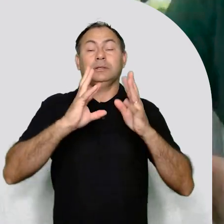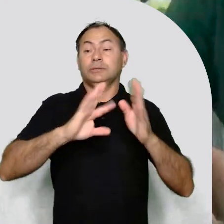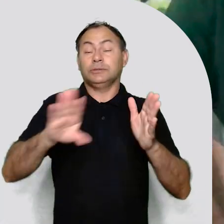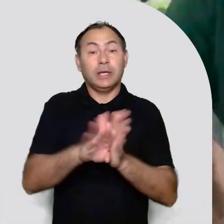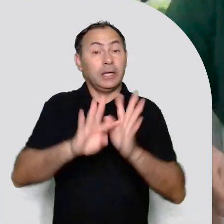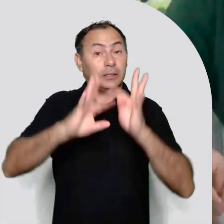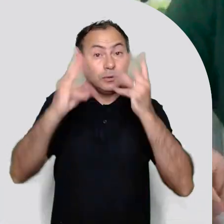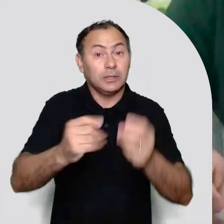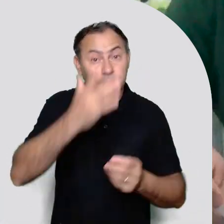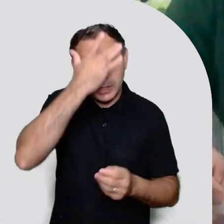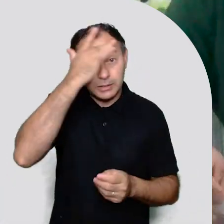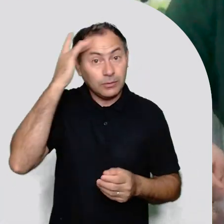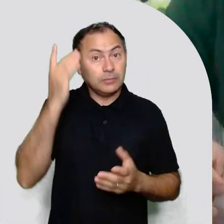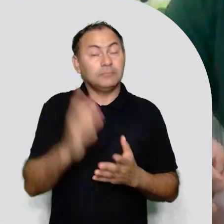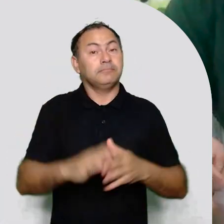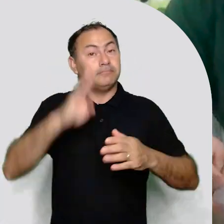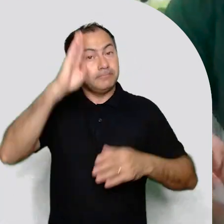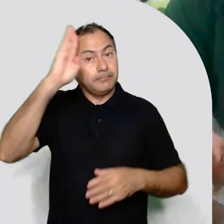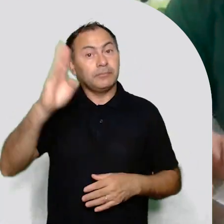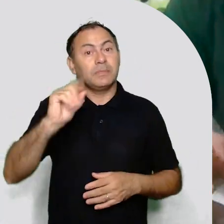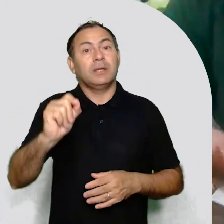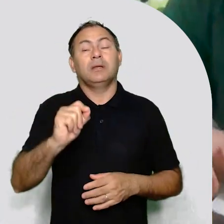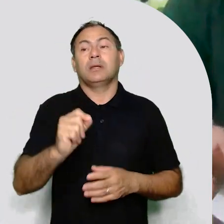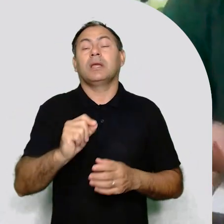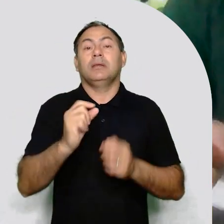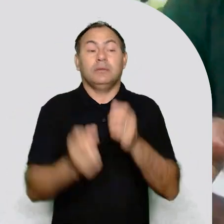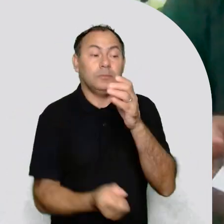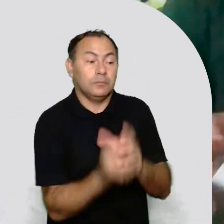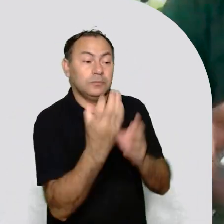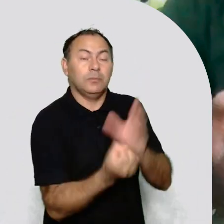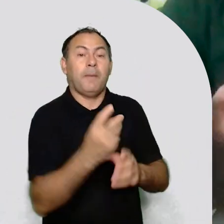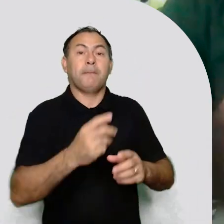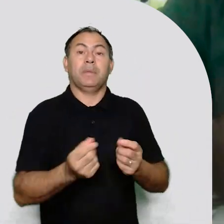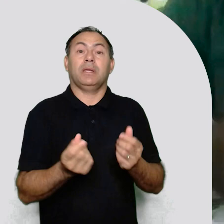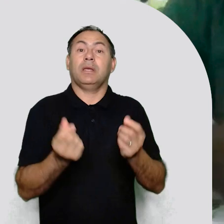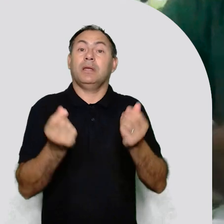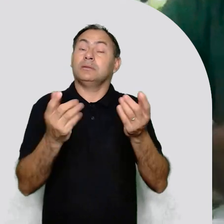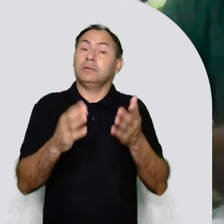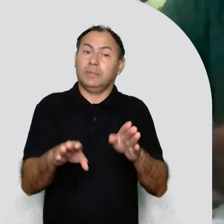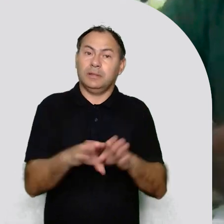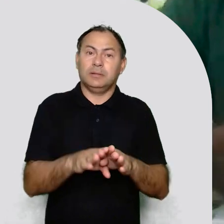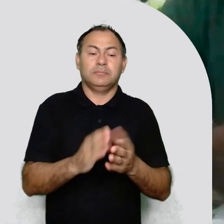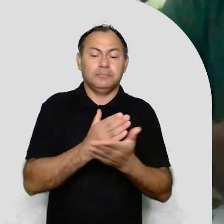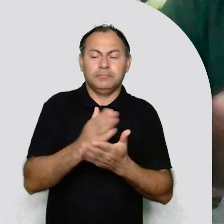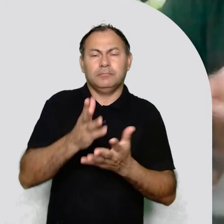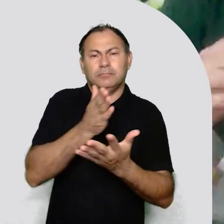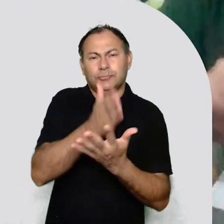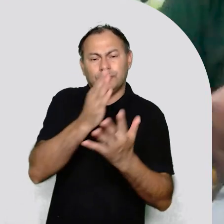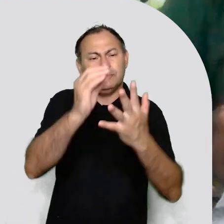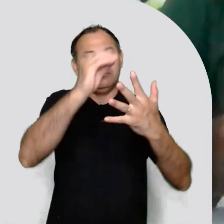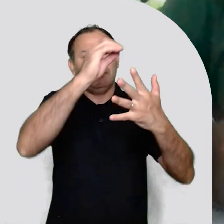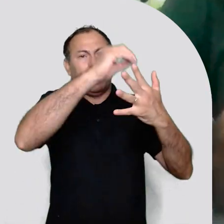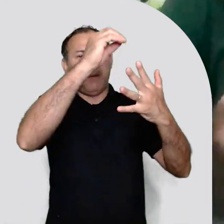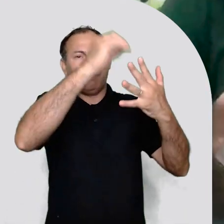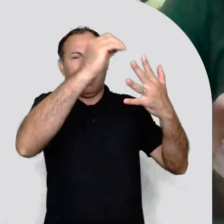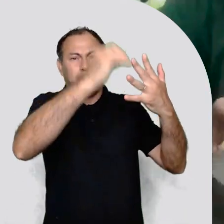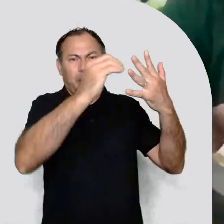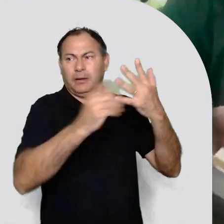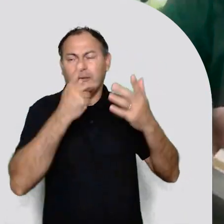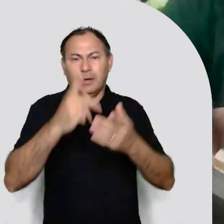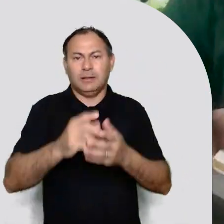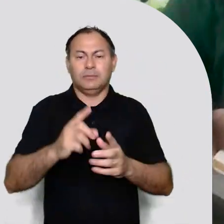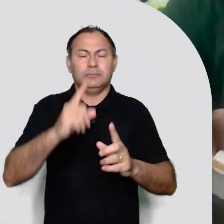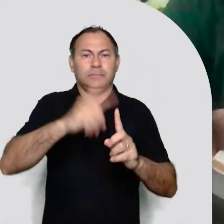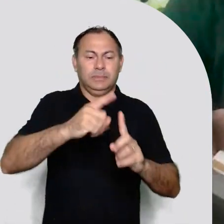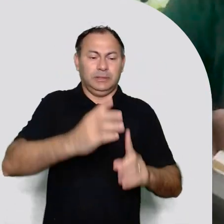as pessoas, tá? Principalmente a quem produz essa riqueza, tá? E aí vai entrar vários tópicos, né? A